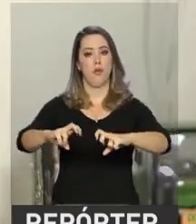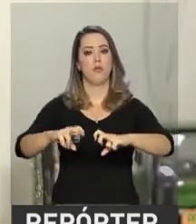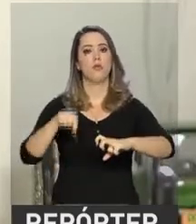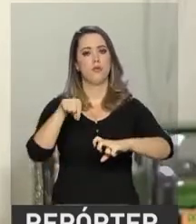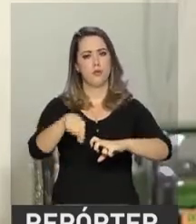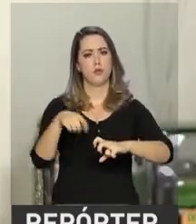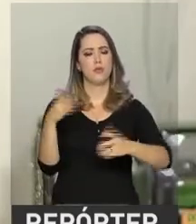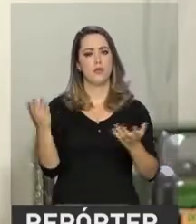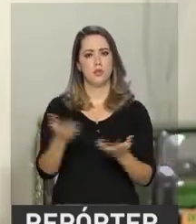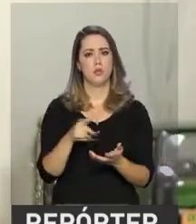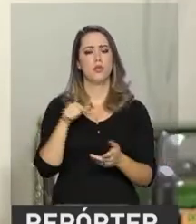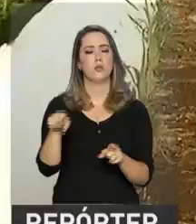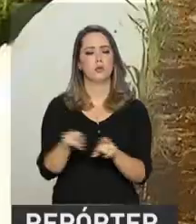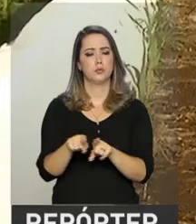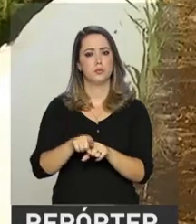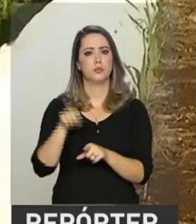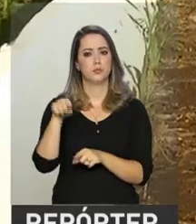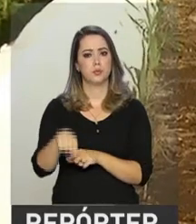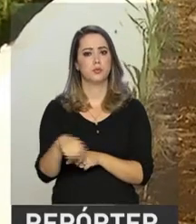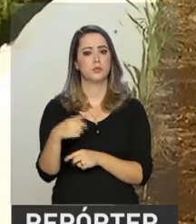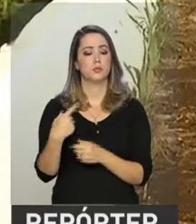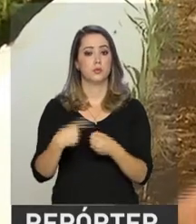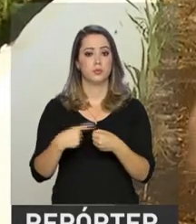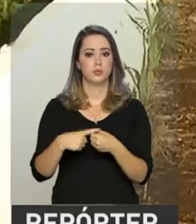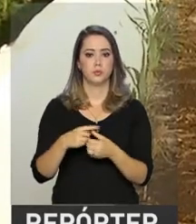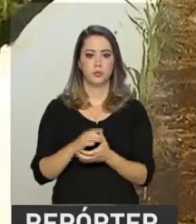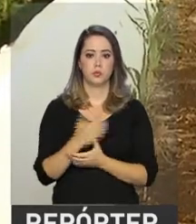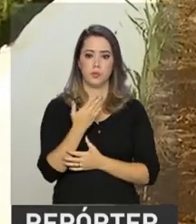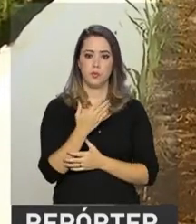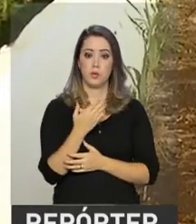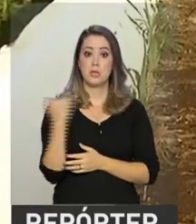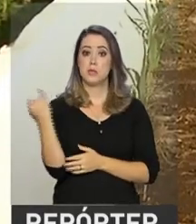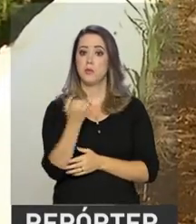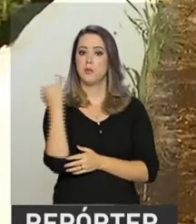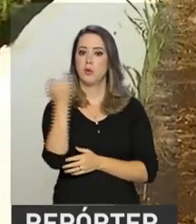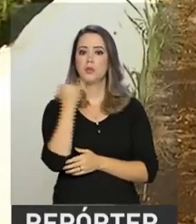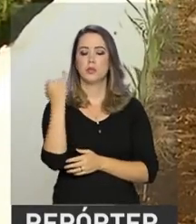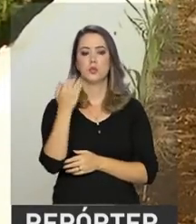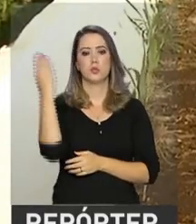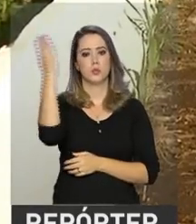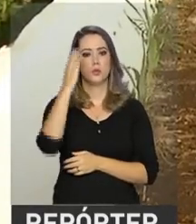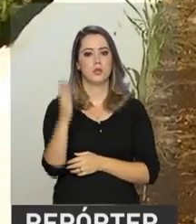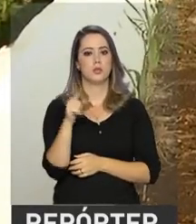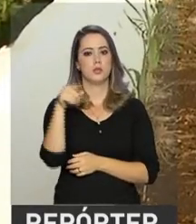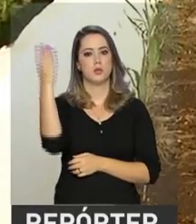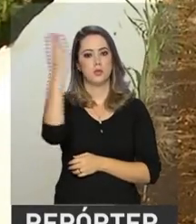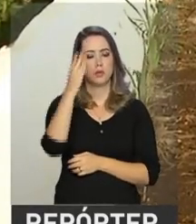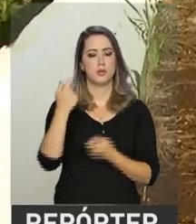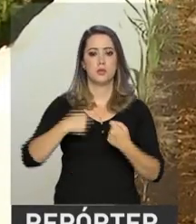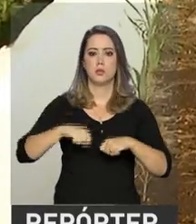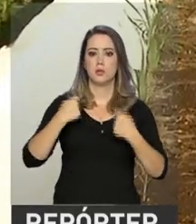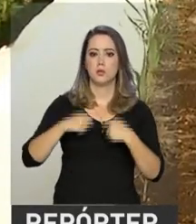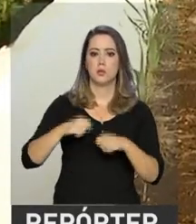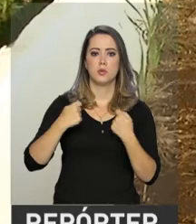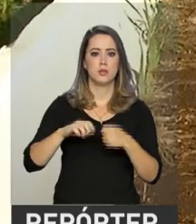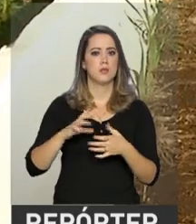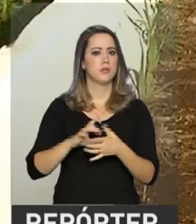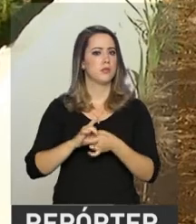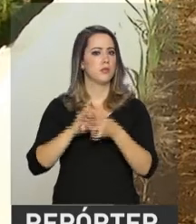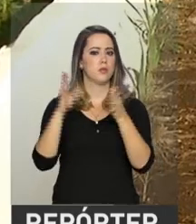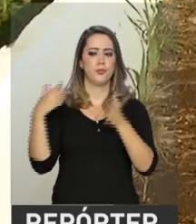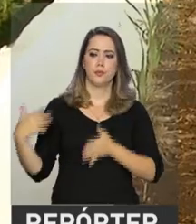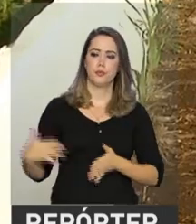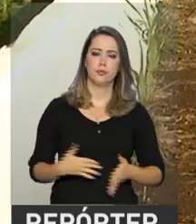passando aqui no nosso município também. Esta é uma questão chave no Brasil. O país precisa desafogar o transporte de cargas